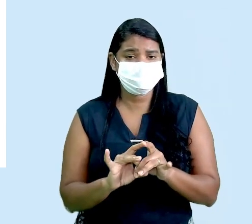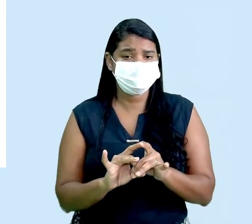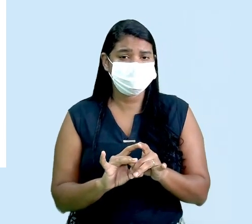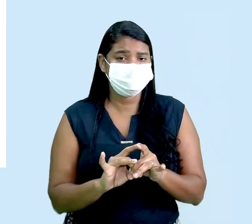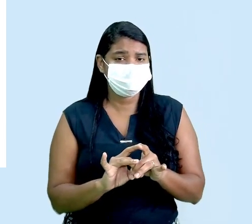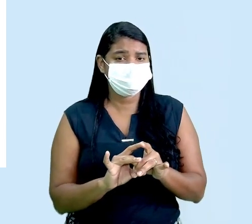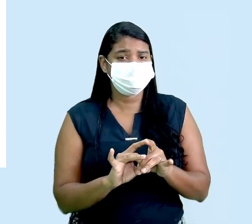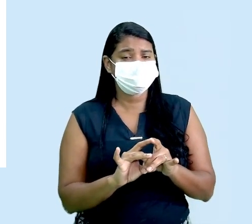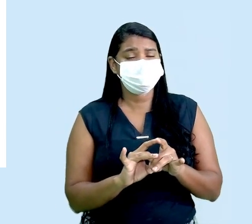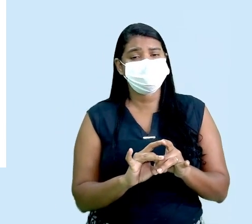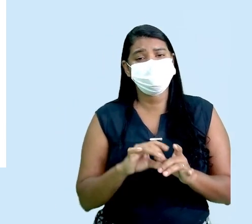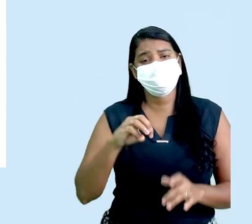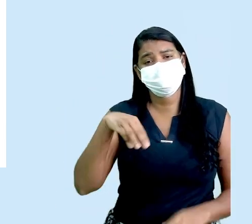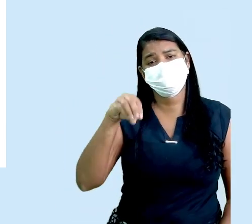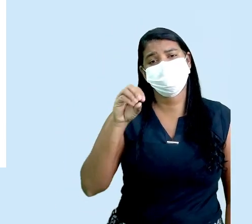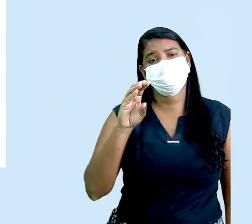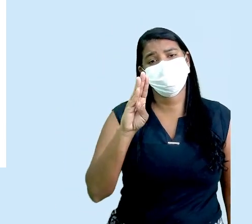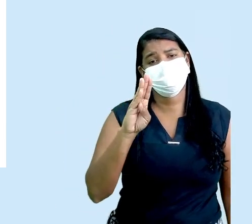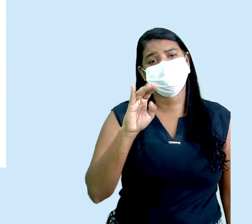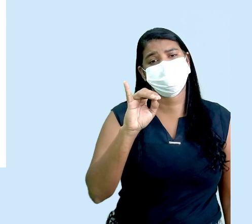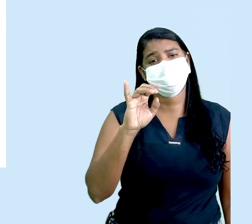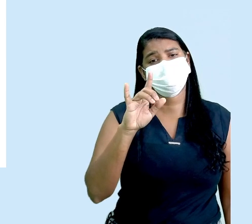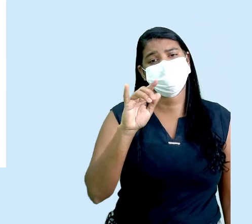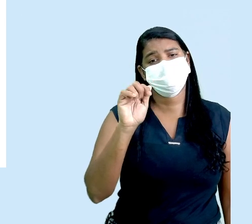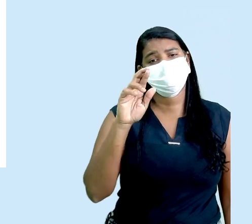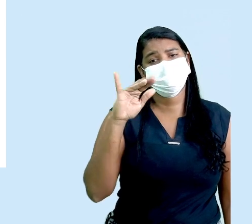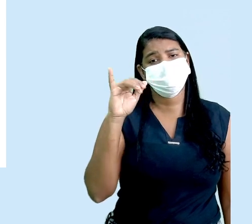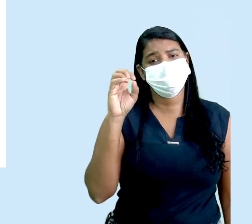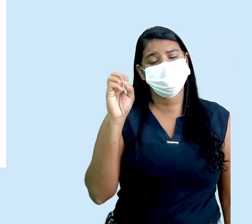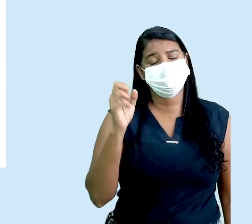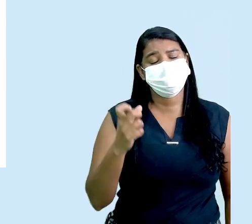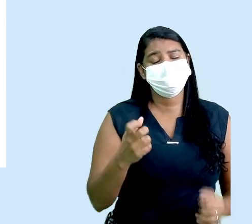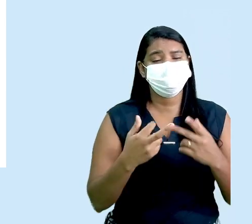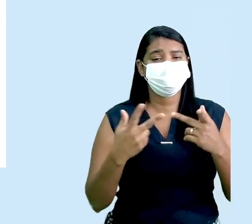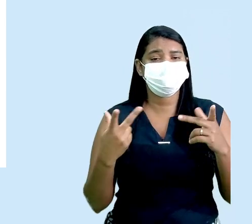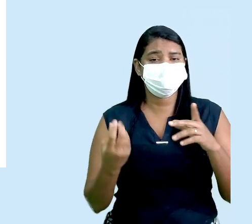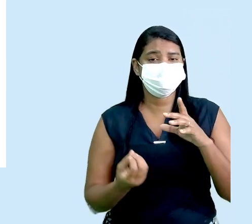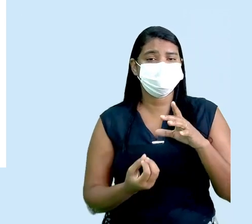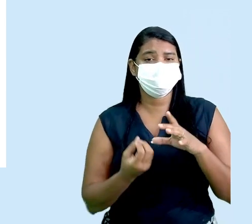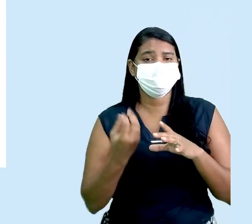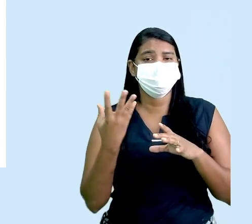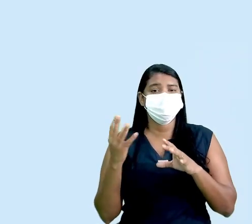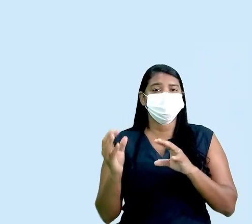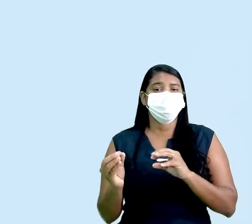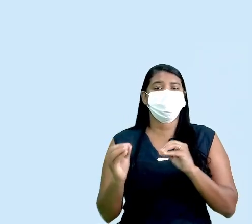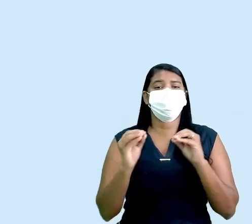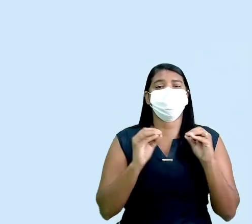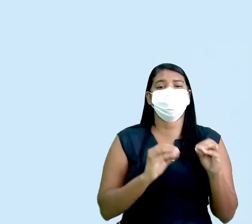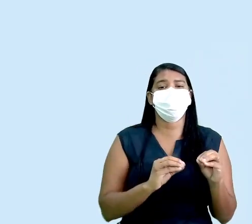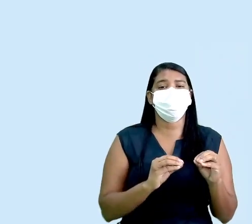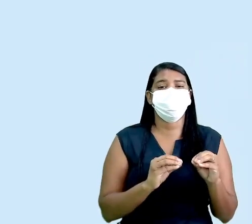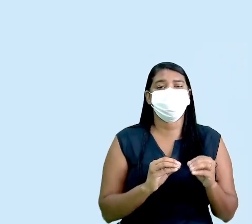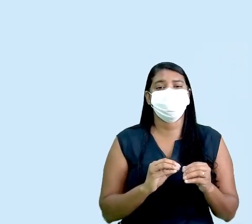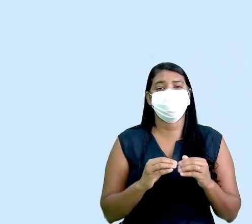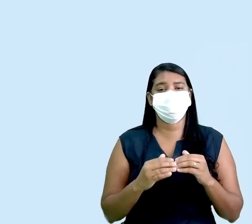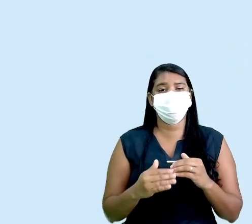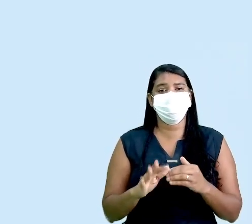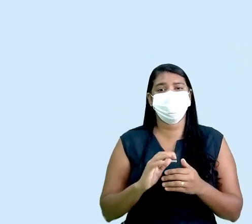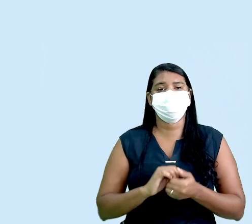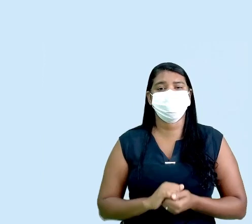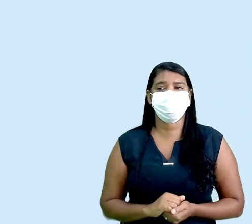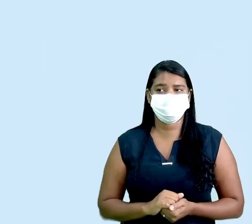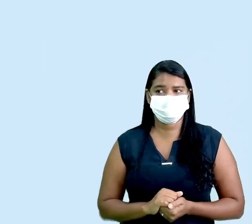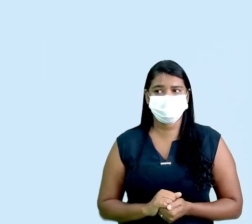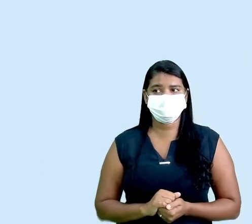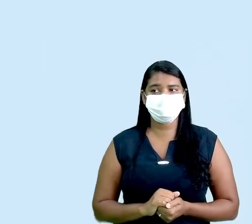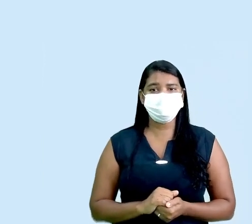questão do mobiliário, porque, como eu disse, a gente vai ter algumas peças que vão atravessar o tempo, vão ser atemporais, como é o caso